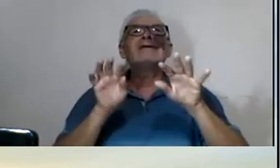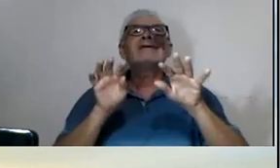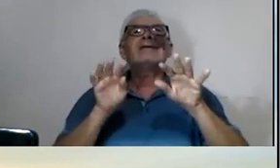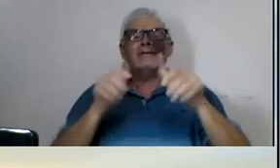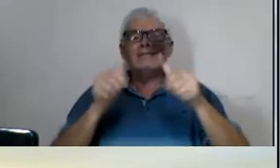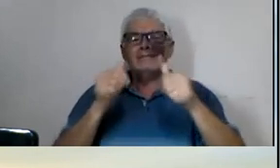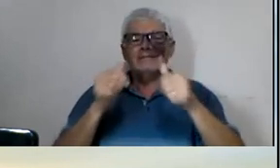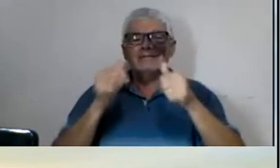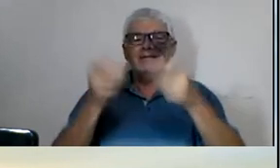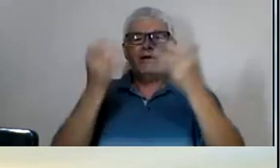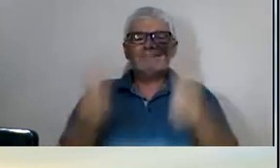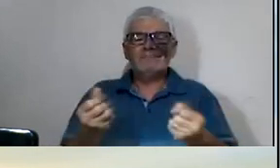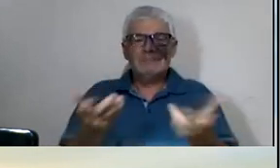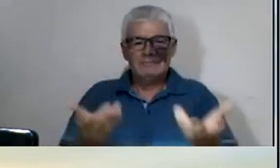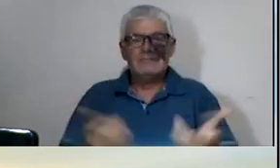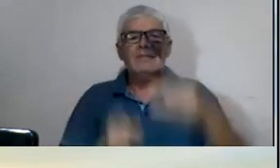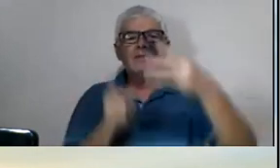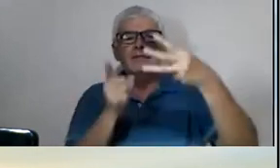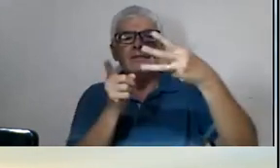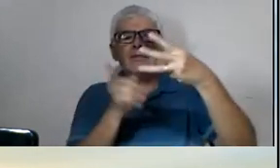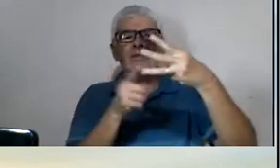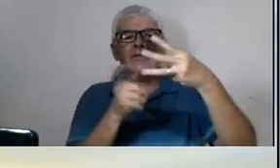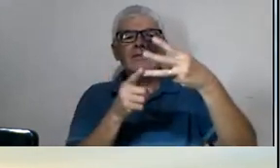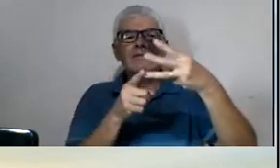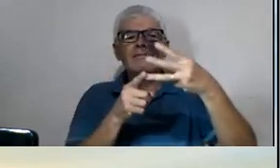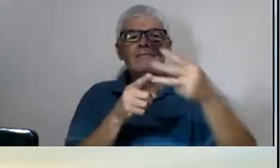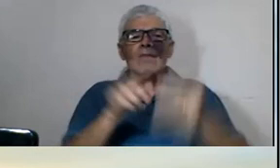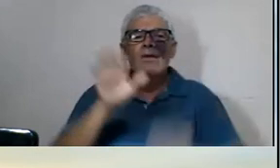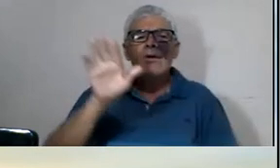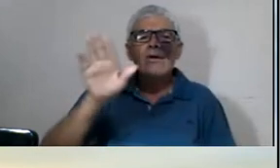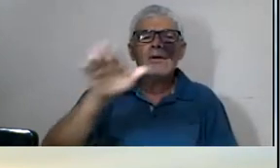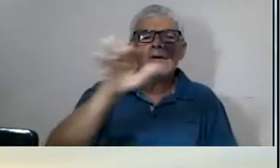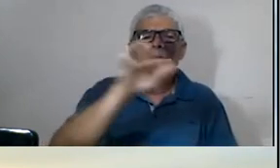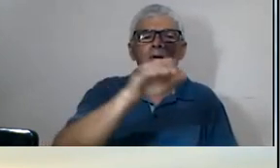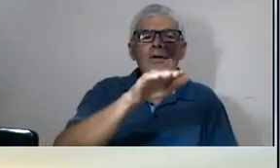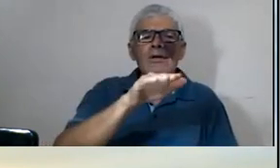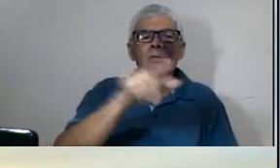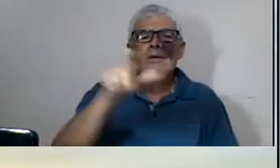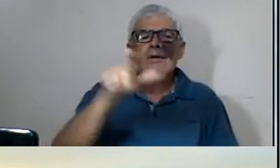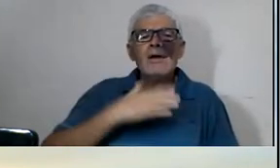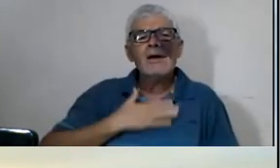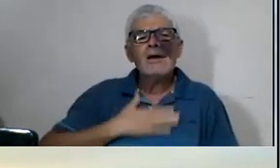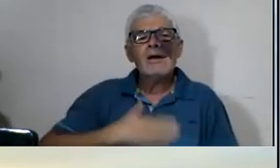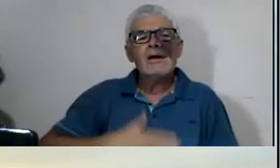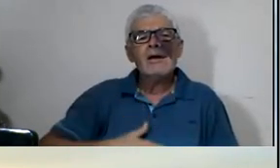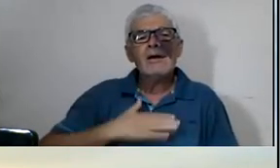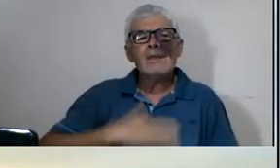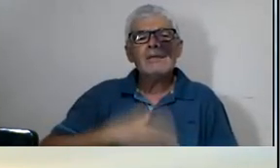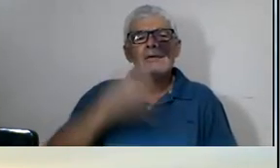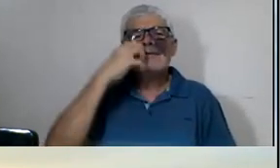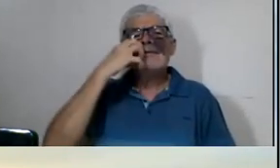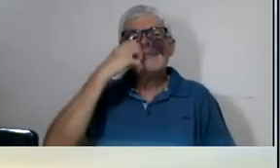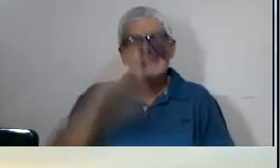cumprido e especificado para o fim do cativeiro, os judeus passaram então a construir mansões para si. Então, o